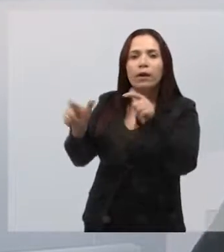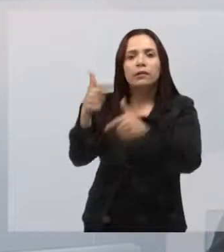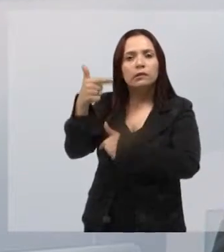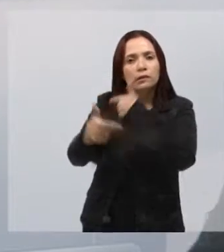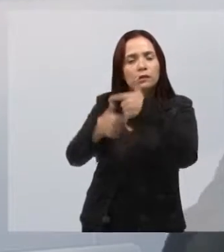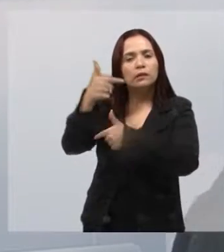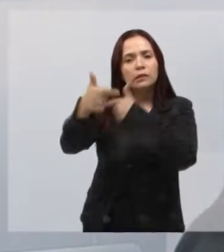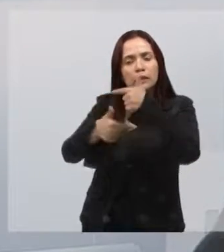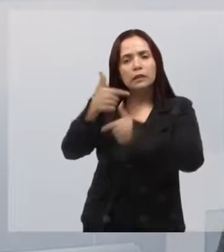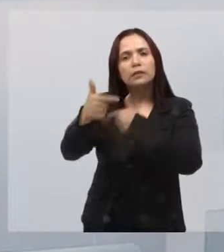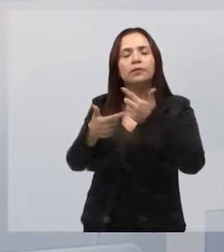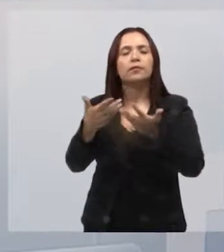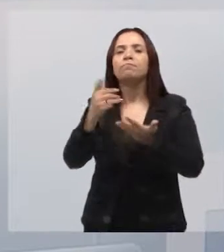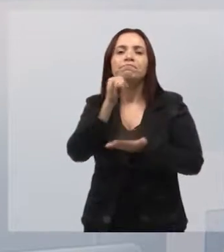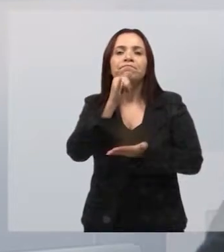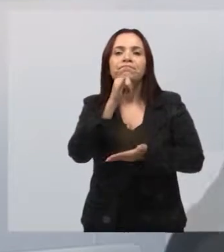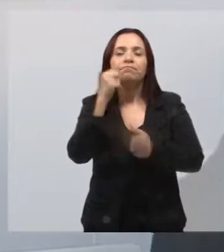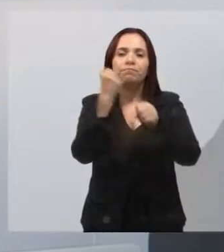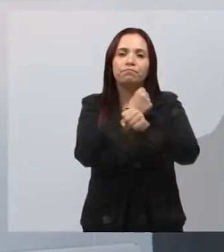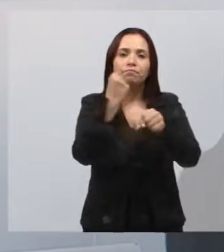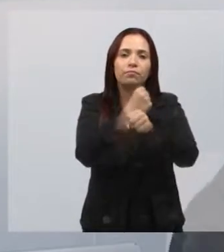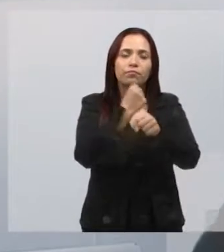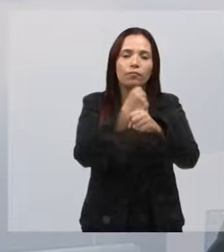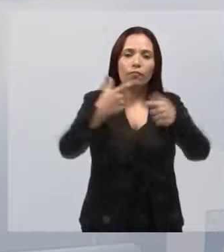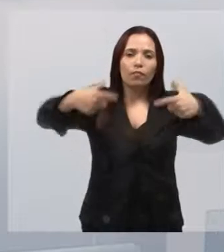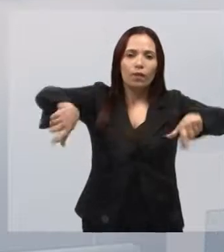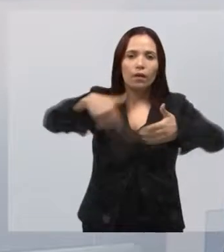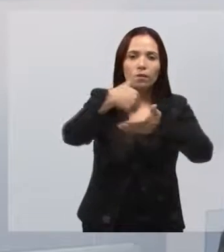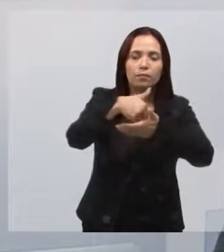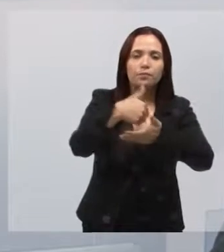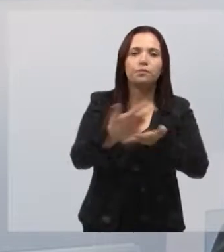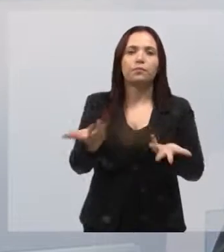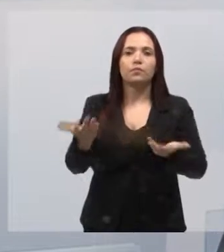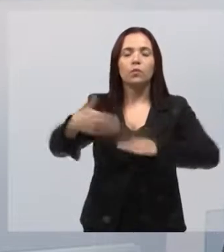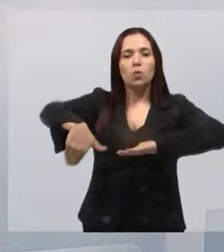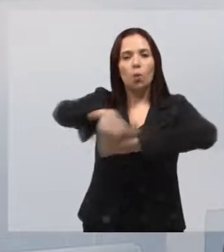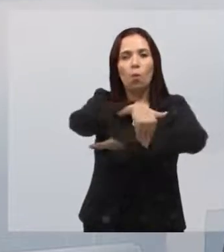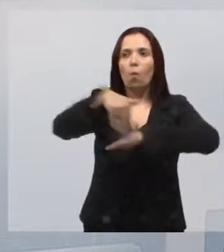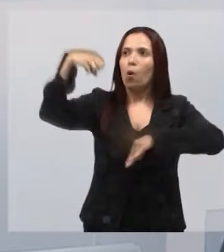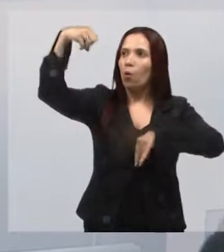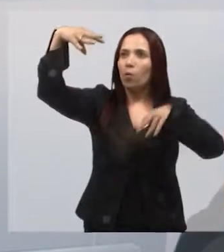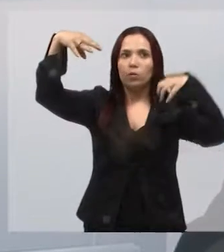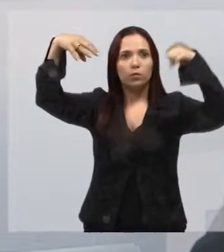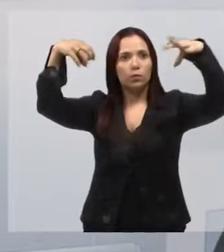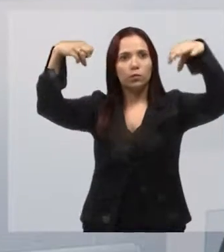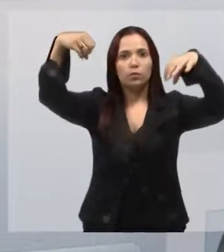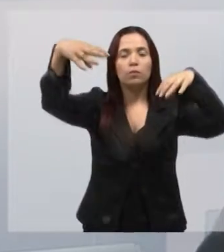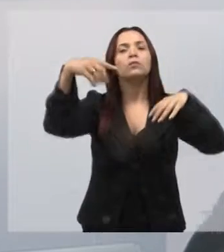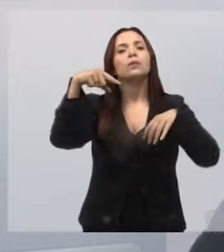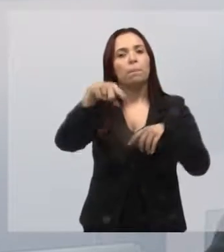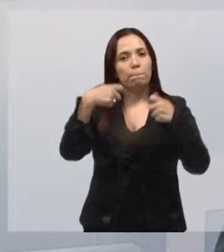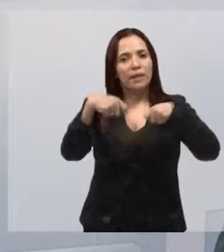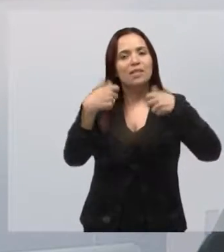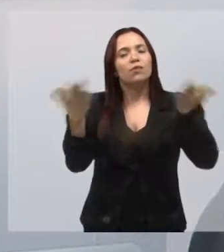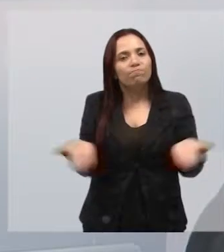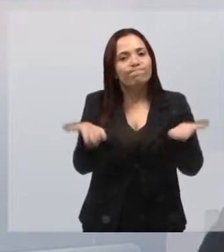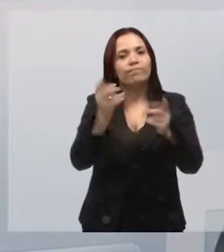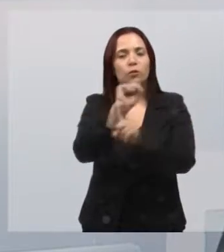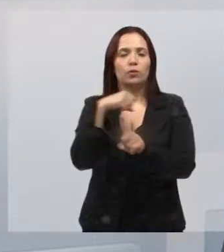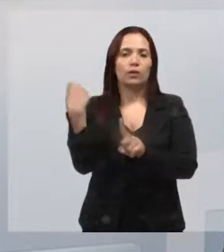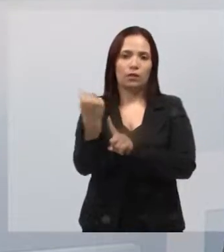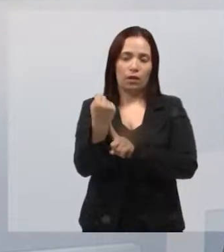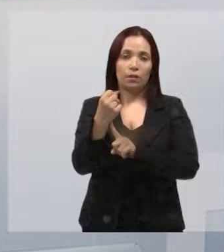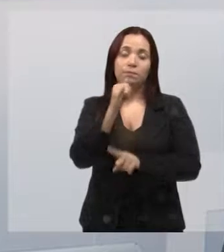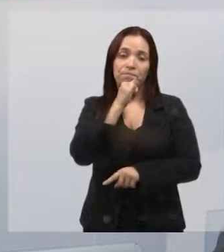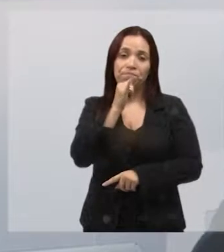tempo. Como, por exemplo, uma areninha, ruas mais iluminadas, porque... Questão social, né? Questão social. Porque eu lhe digo, no Campo do